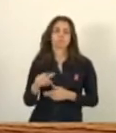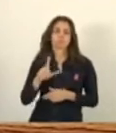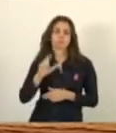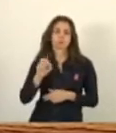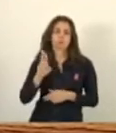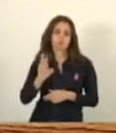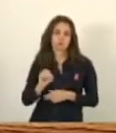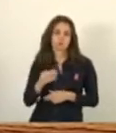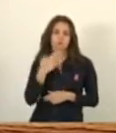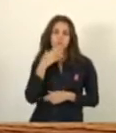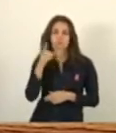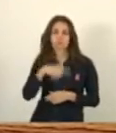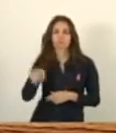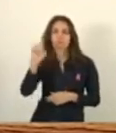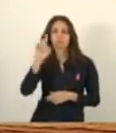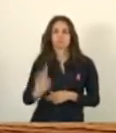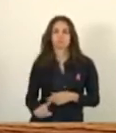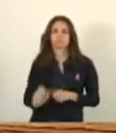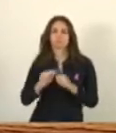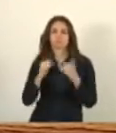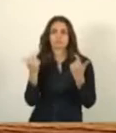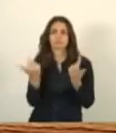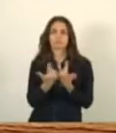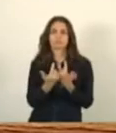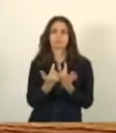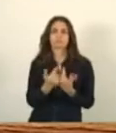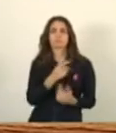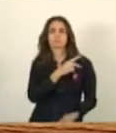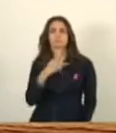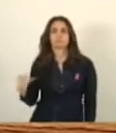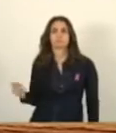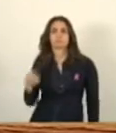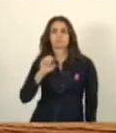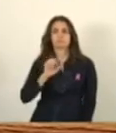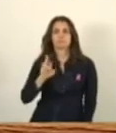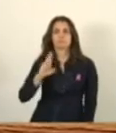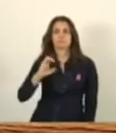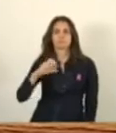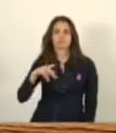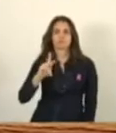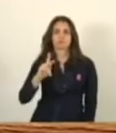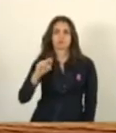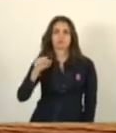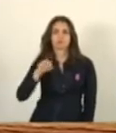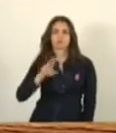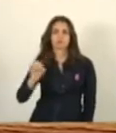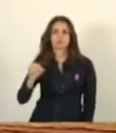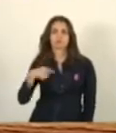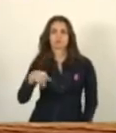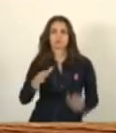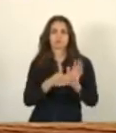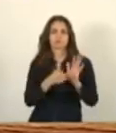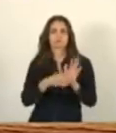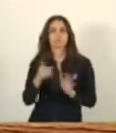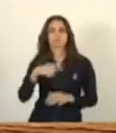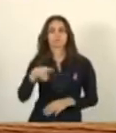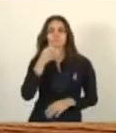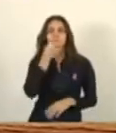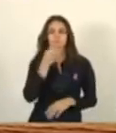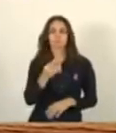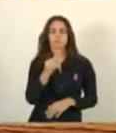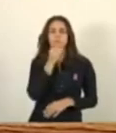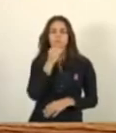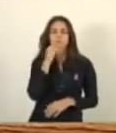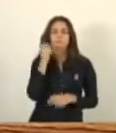a consideração dos diretores da Assembleia Legislativa, meu querido presidente Eric Musso, para esta proposta. Podemos nos tornar um bom exemplo